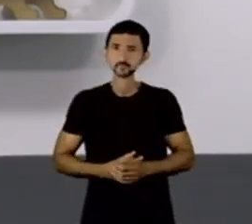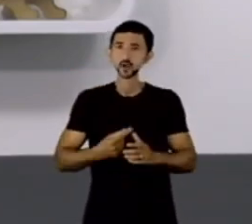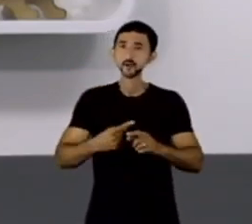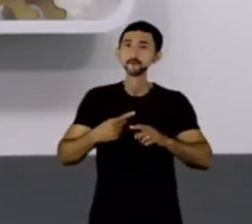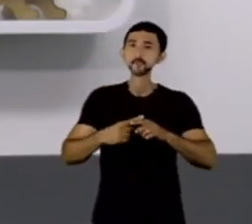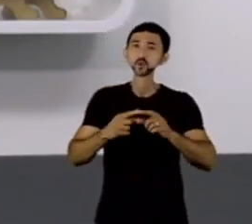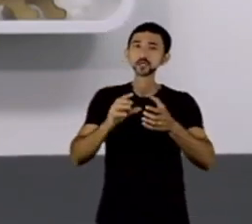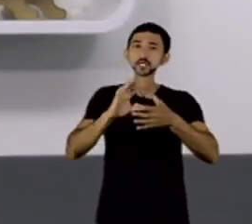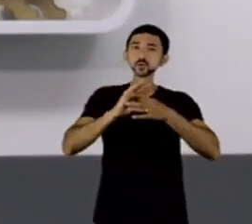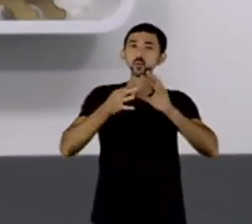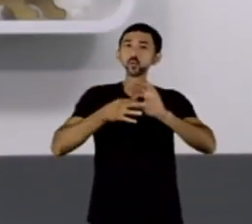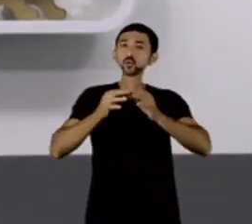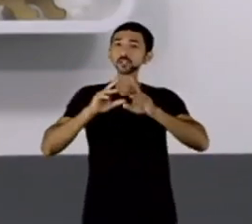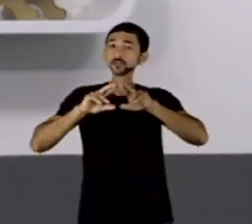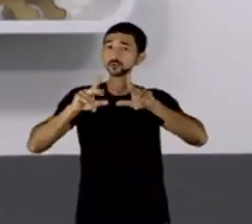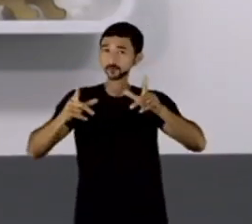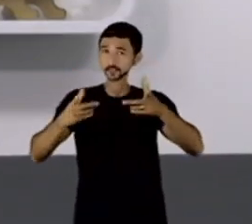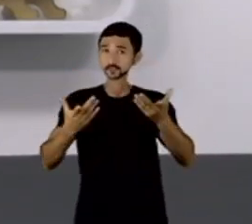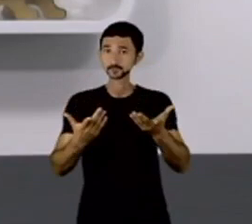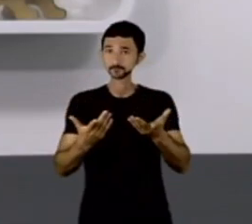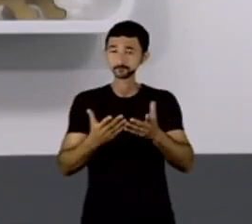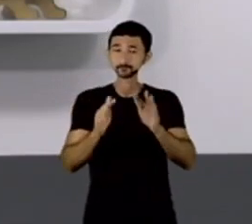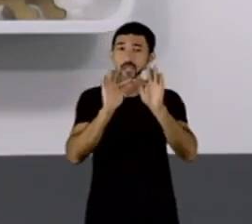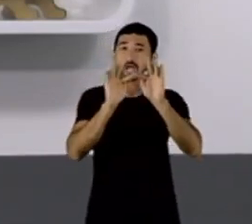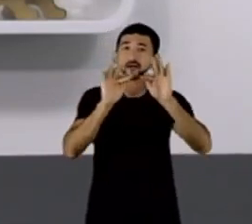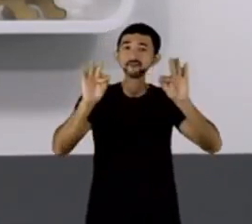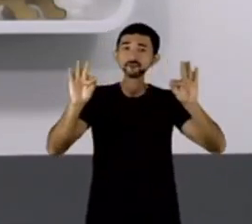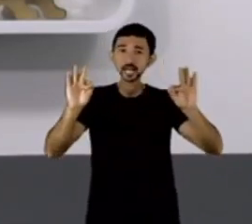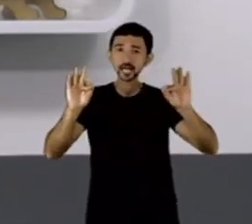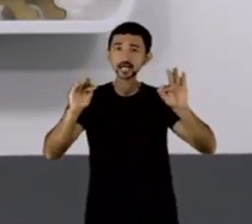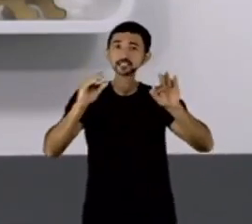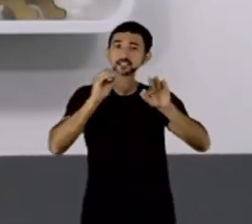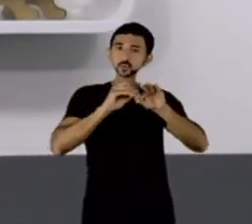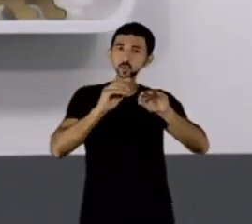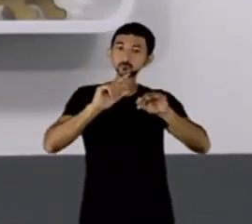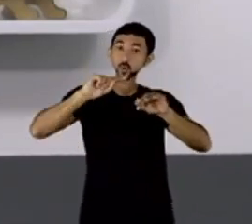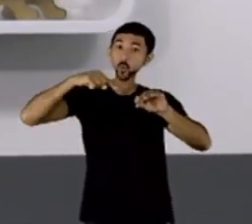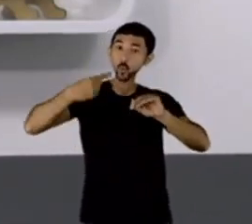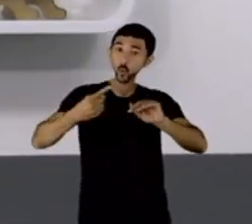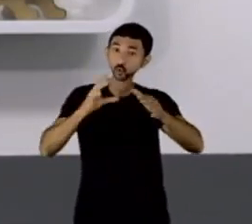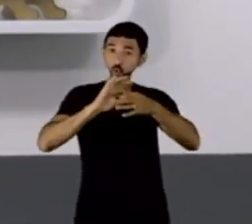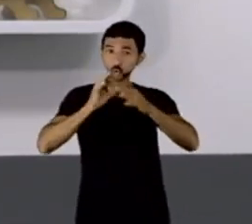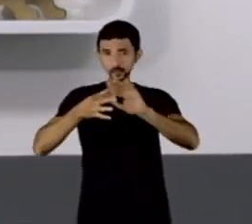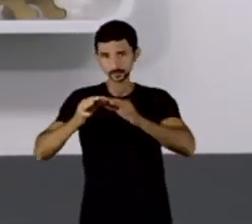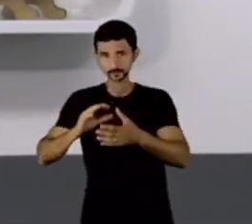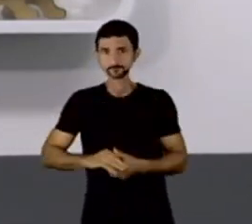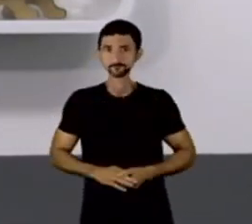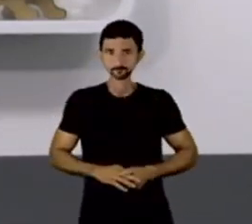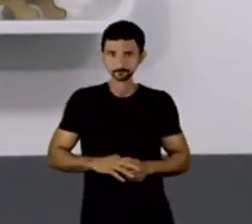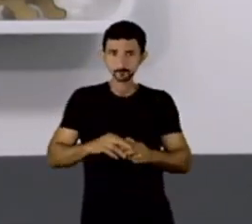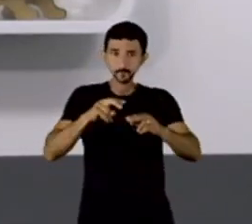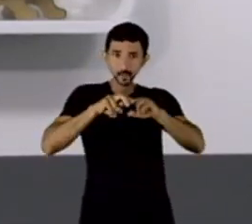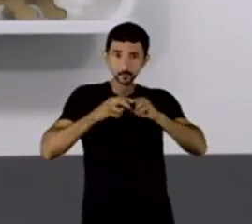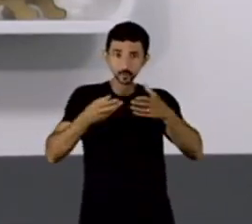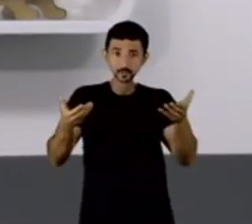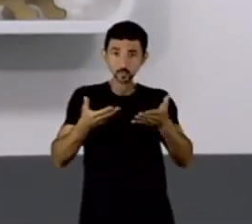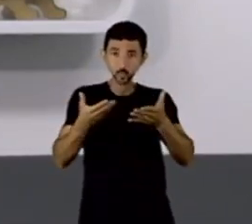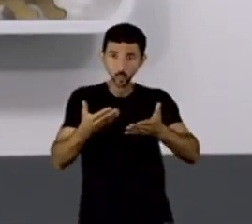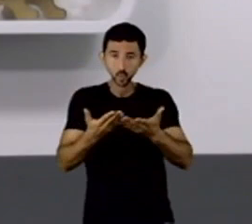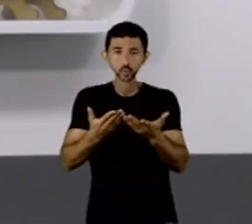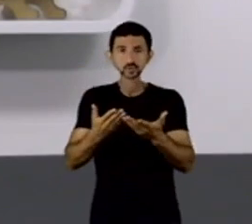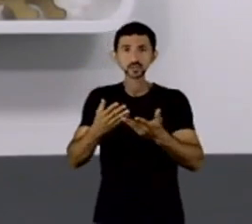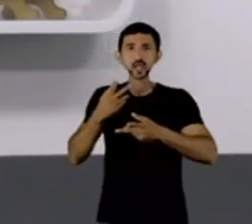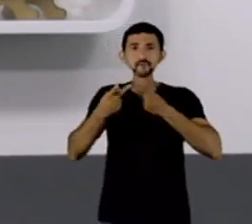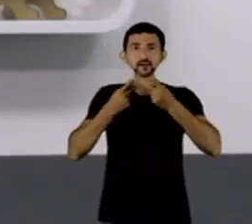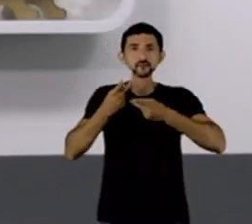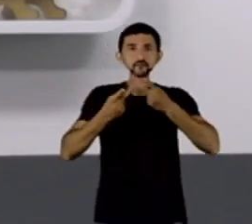estar num contexto diferente. A frase onde ela está é uma outra frase. É por isso que hoje nós